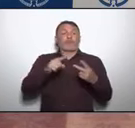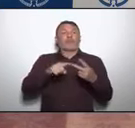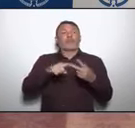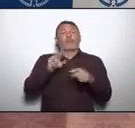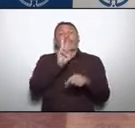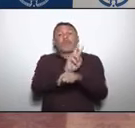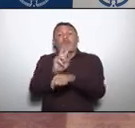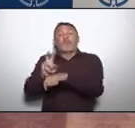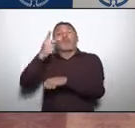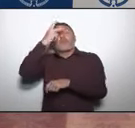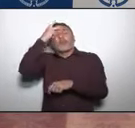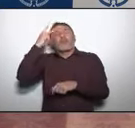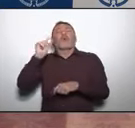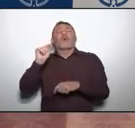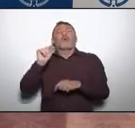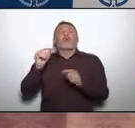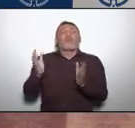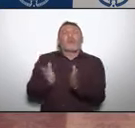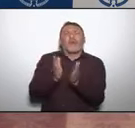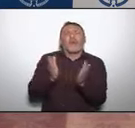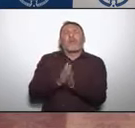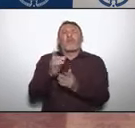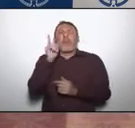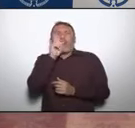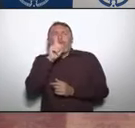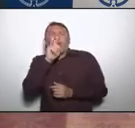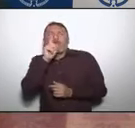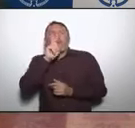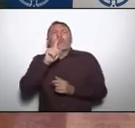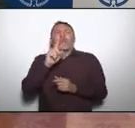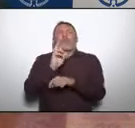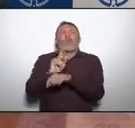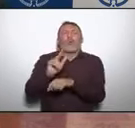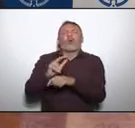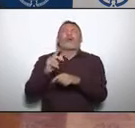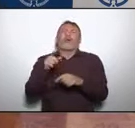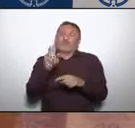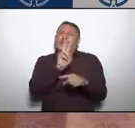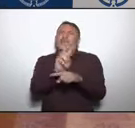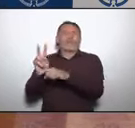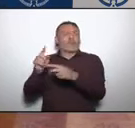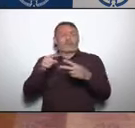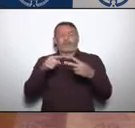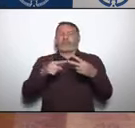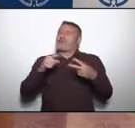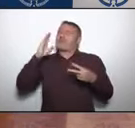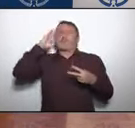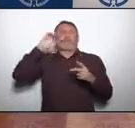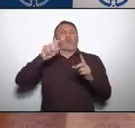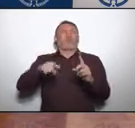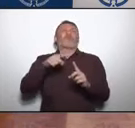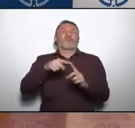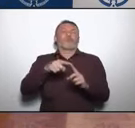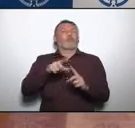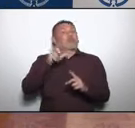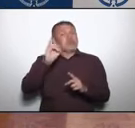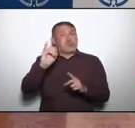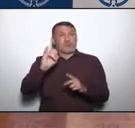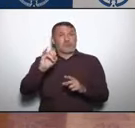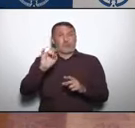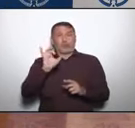têm uma menor estrutura financeira. Então, nós temos que buscar atender a esses dois objetivos. Se nós não tivermos a colaboração